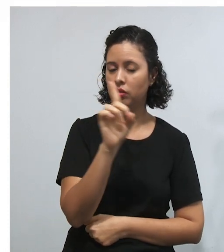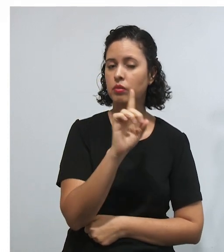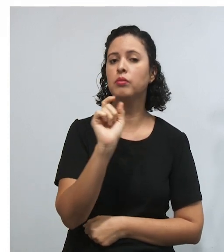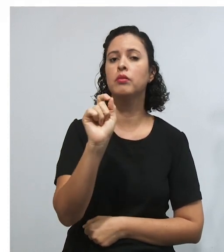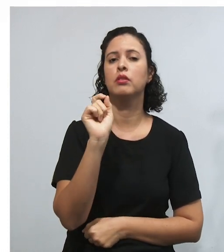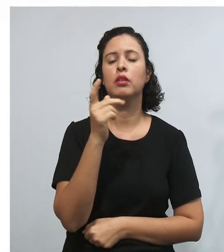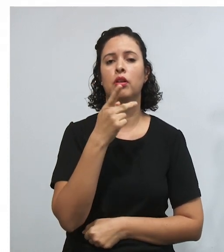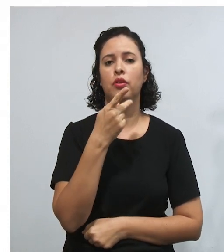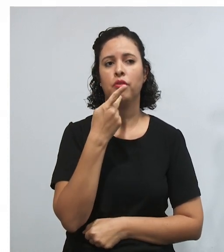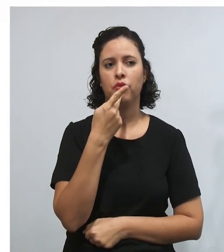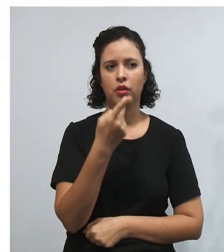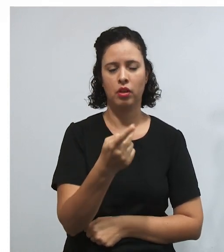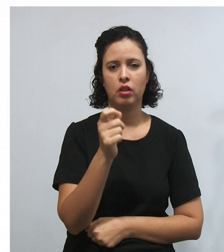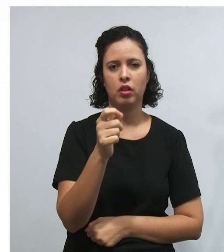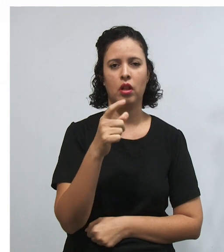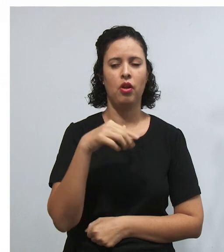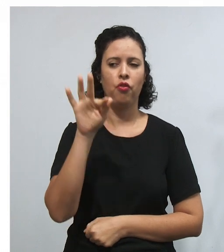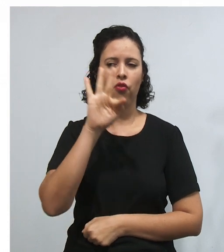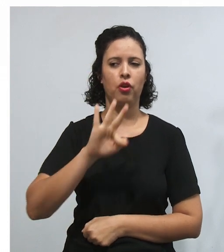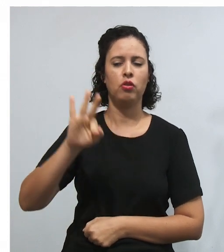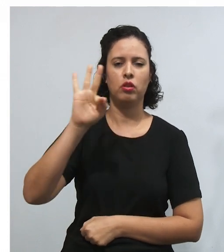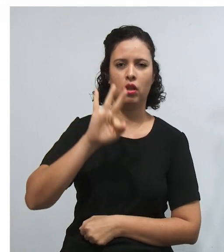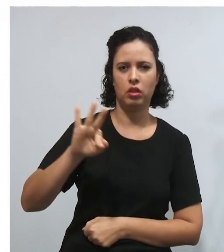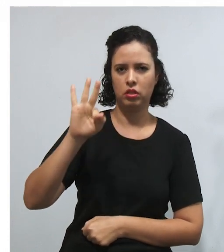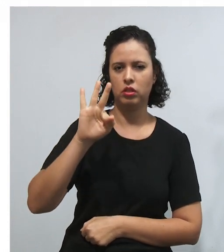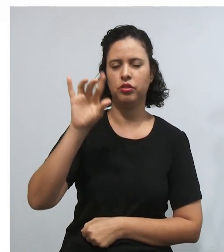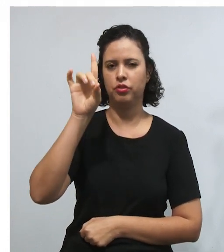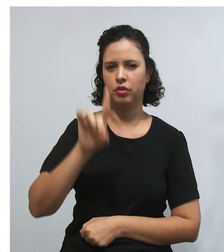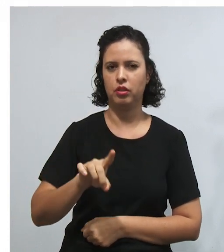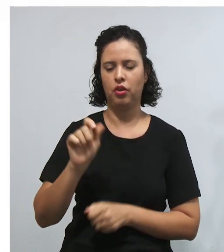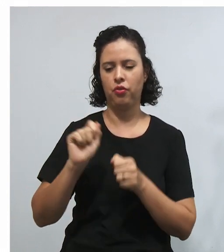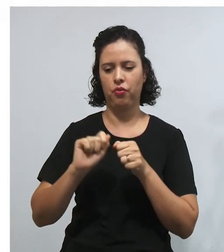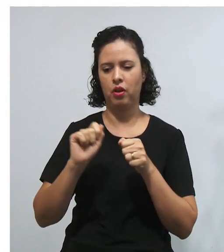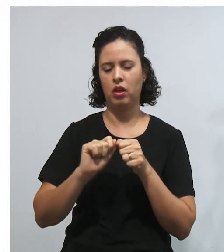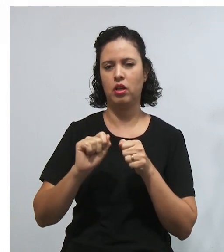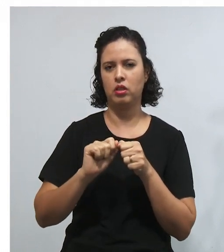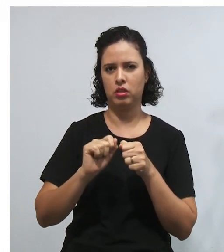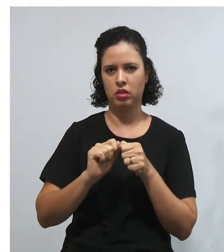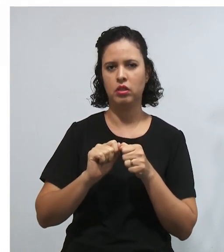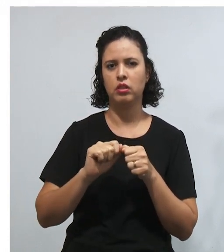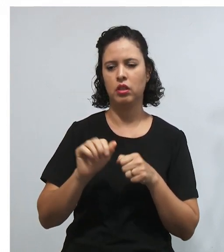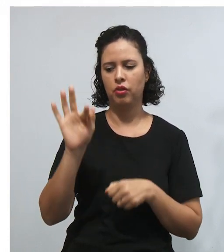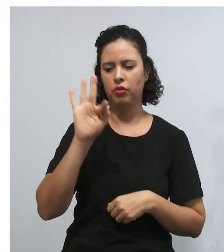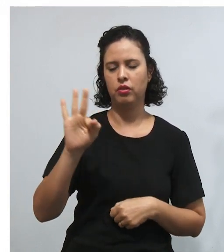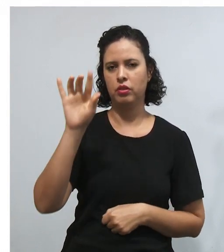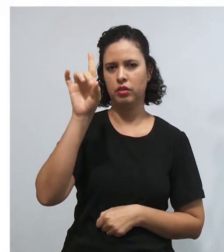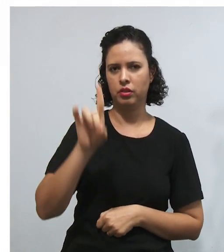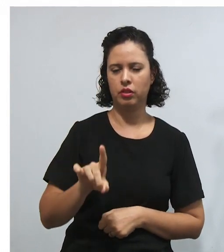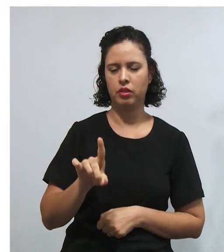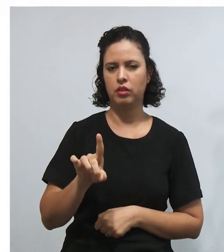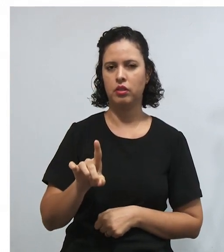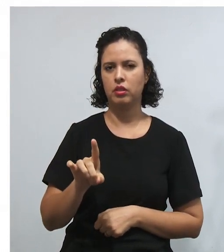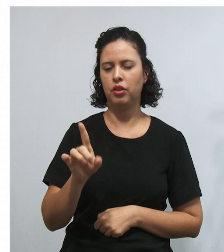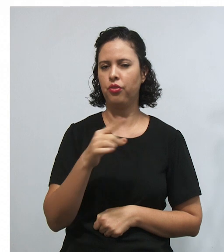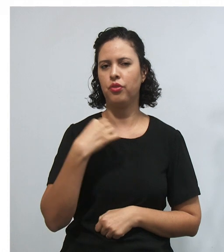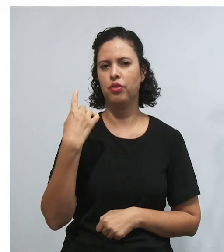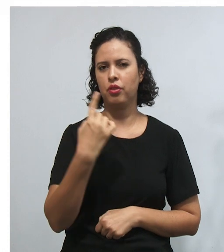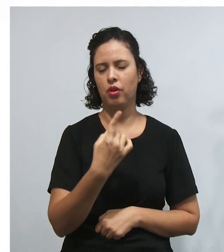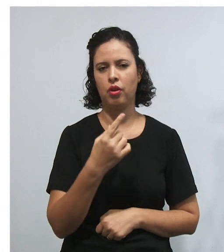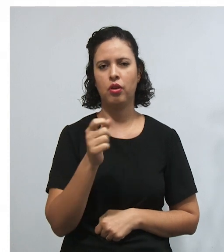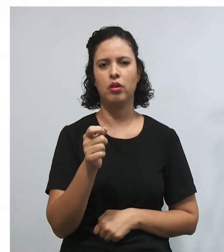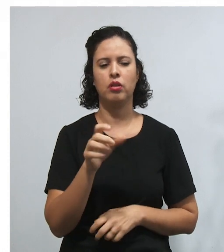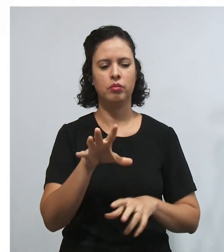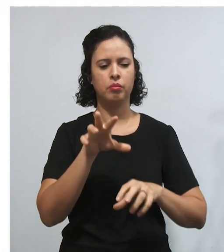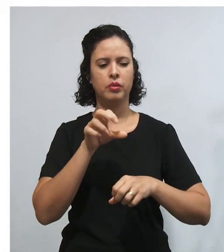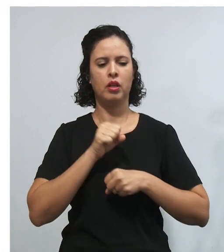Quando a gente faz uma faculdade de Direito, né, eu sei que aqui é gestão pública, a gente se apega a